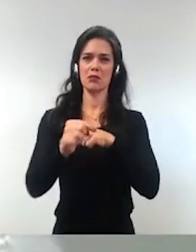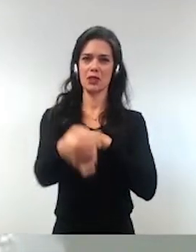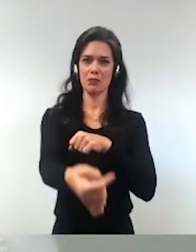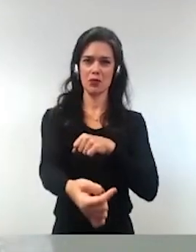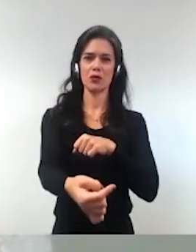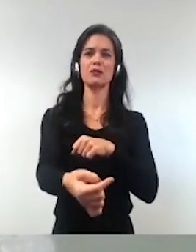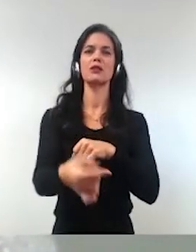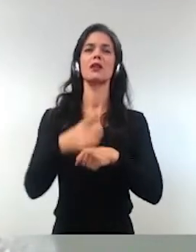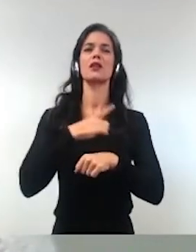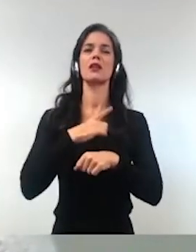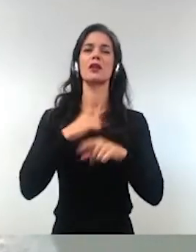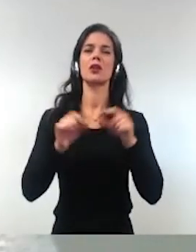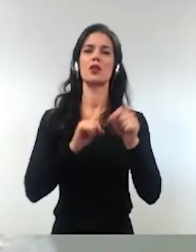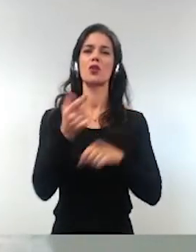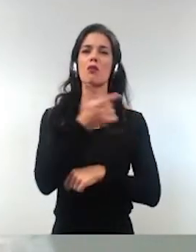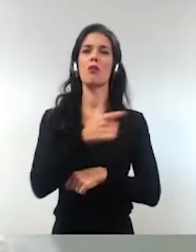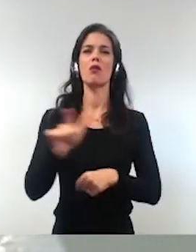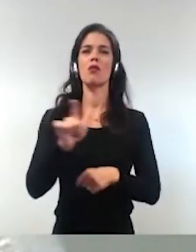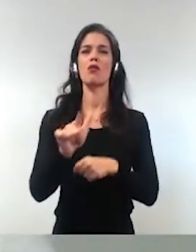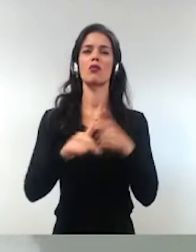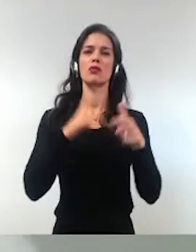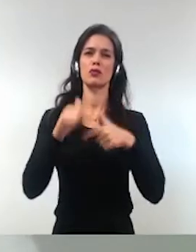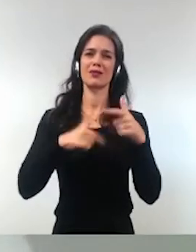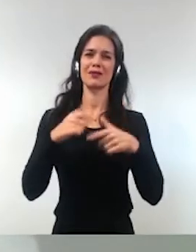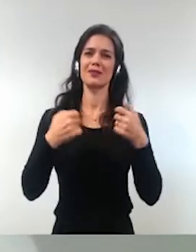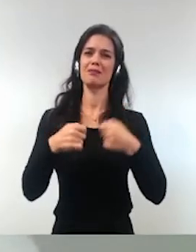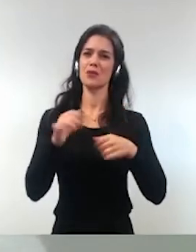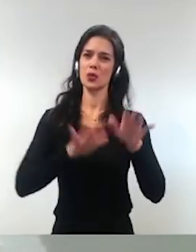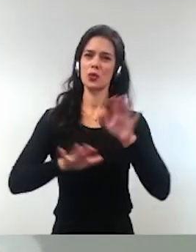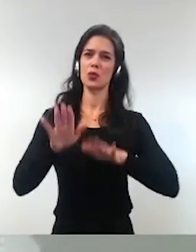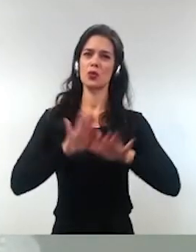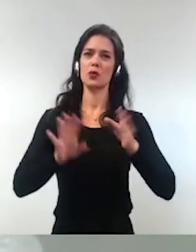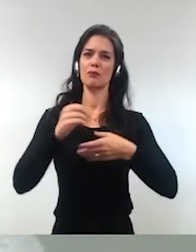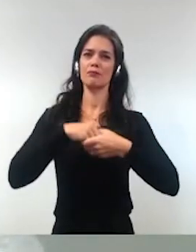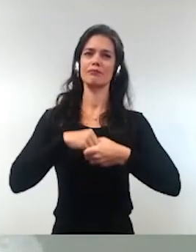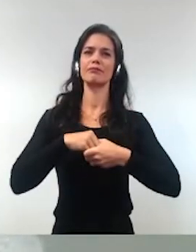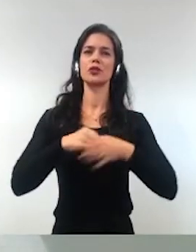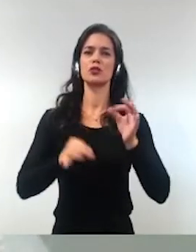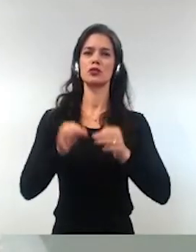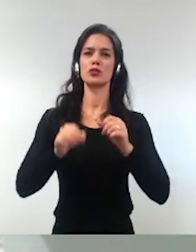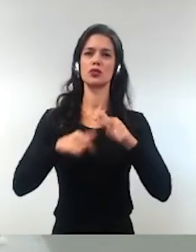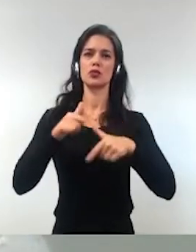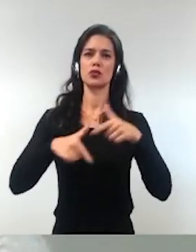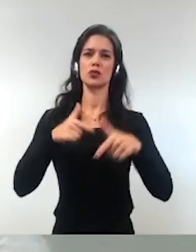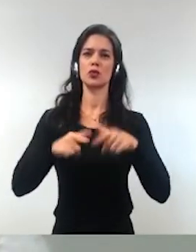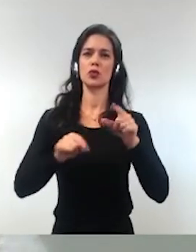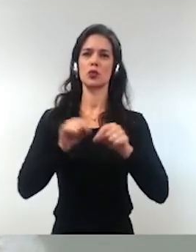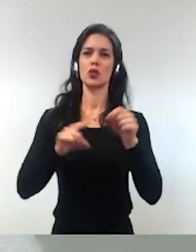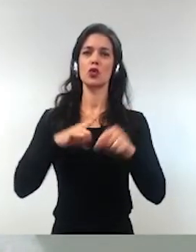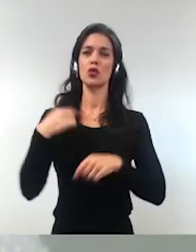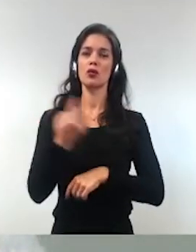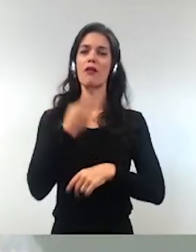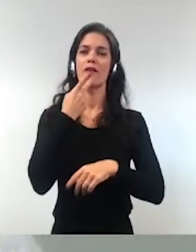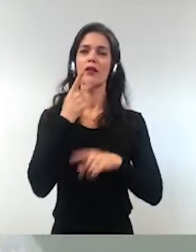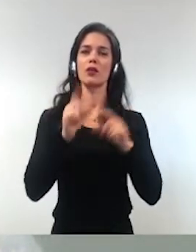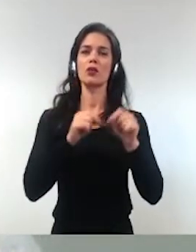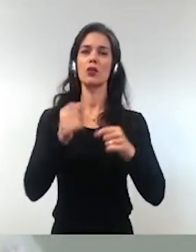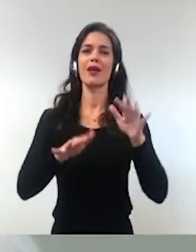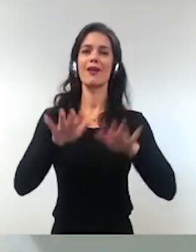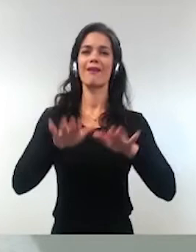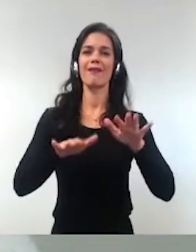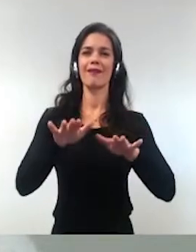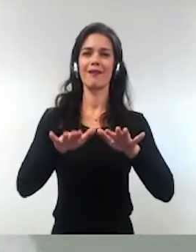pós-pandemia, existe uma outra tarefa que deve ser cuidada pela Justiça do Trabalho, que é o que nós chamamos do